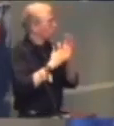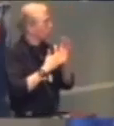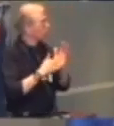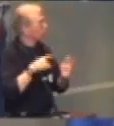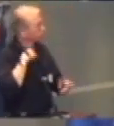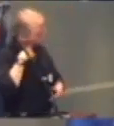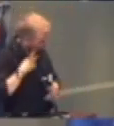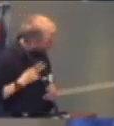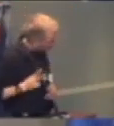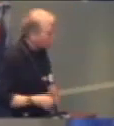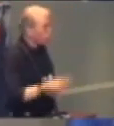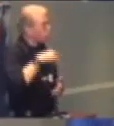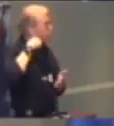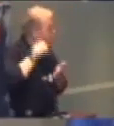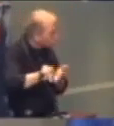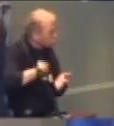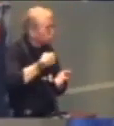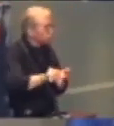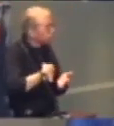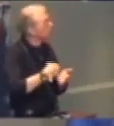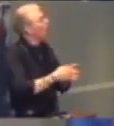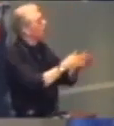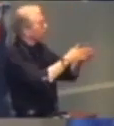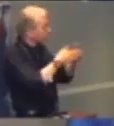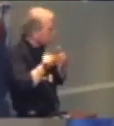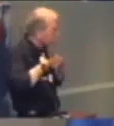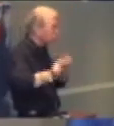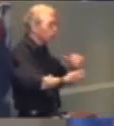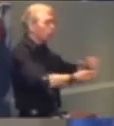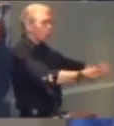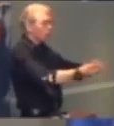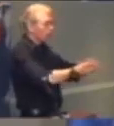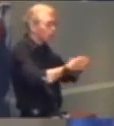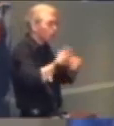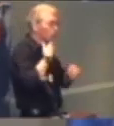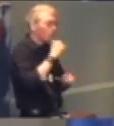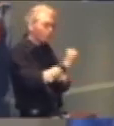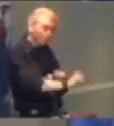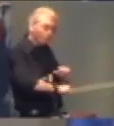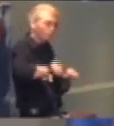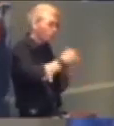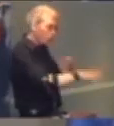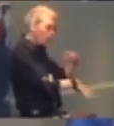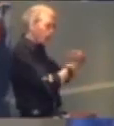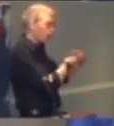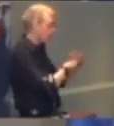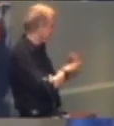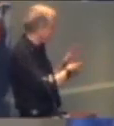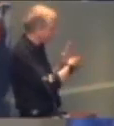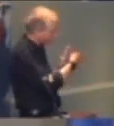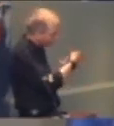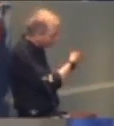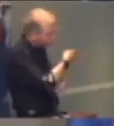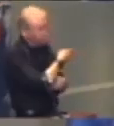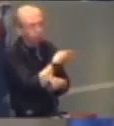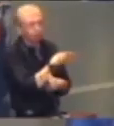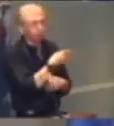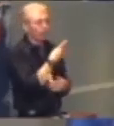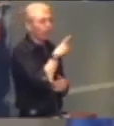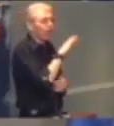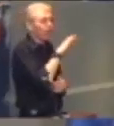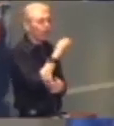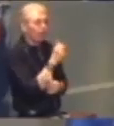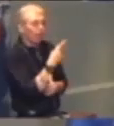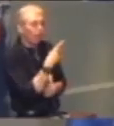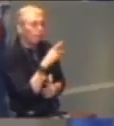luta vamos pedir ao congresso nacional que mude essa regulamentação extraindo o caps porque